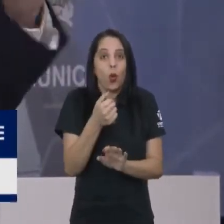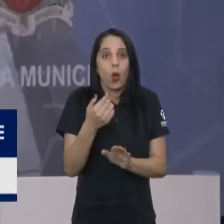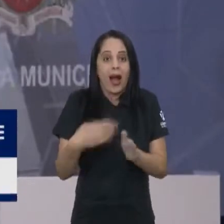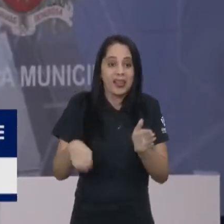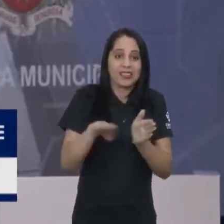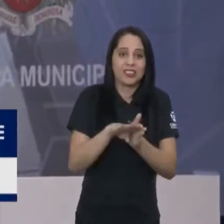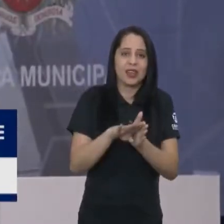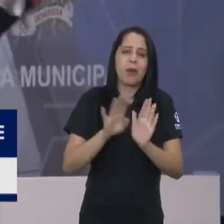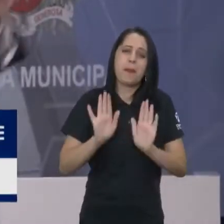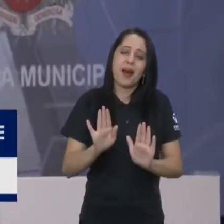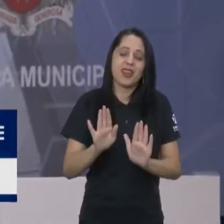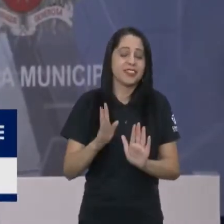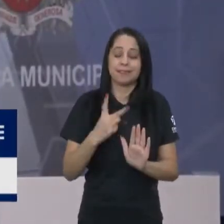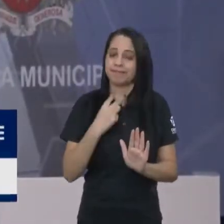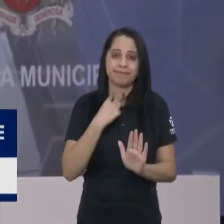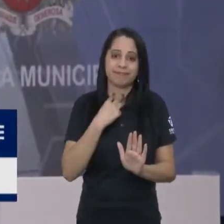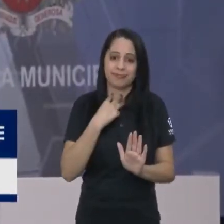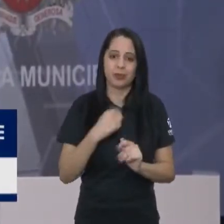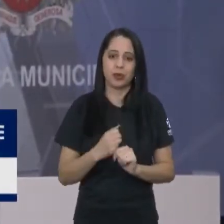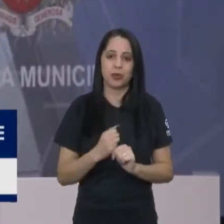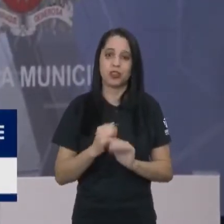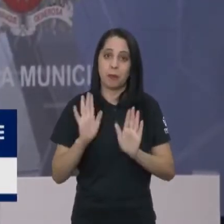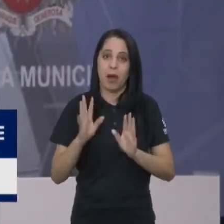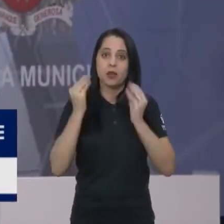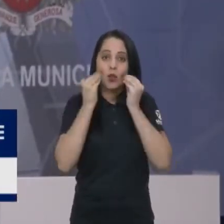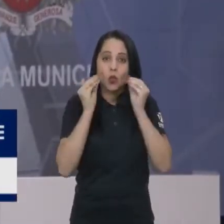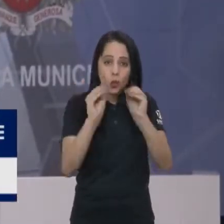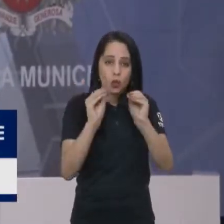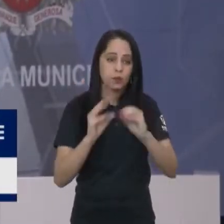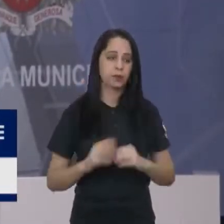finalzinho, quase que ela veio, mas mandou um beijão para você, Ricardo.